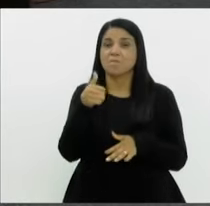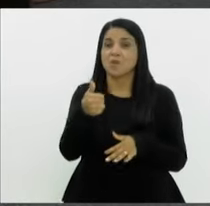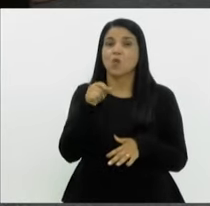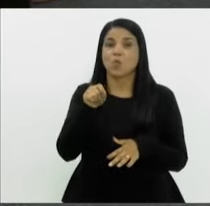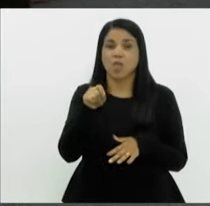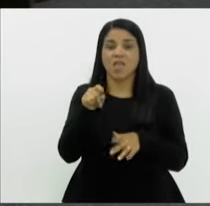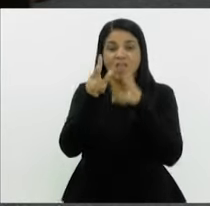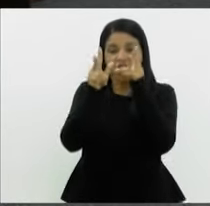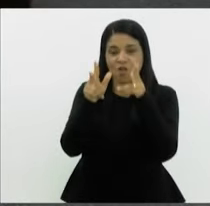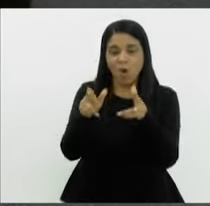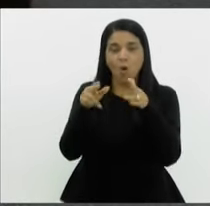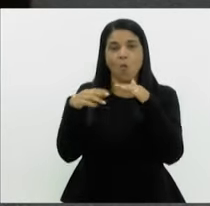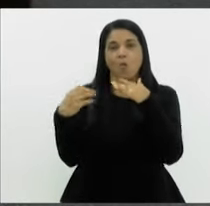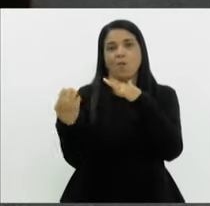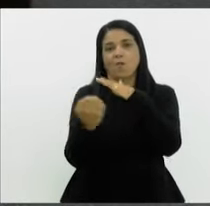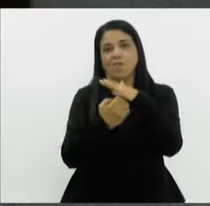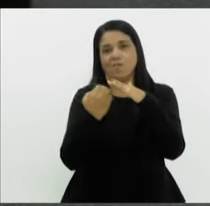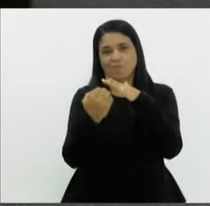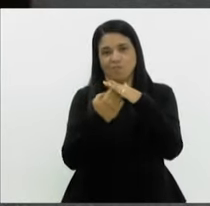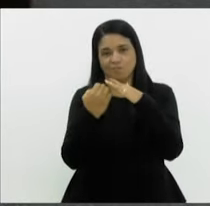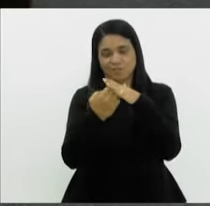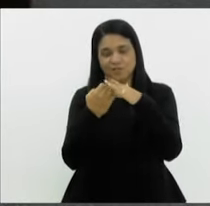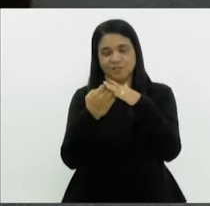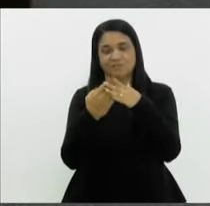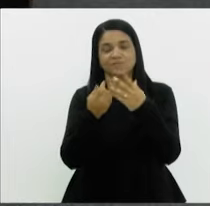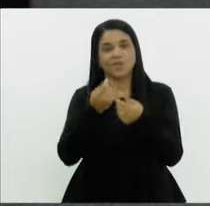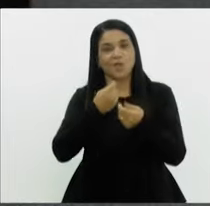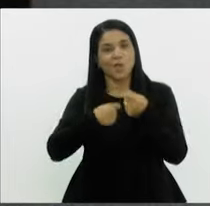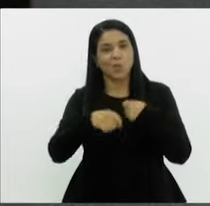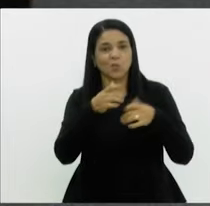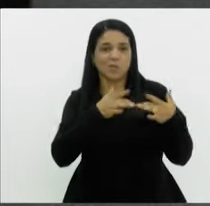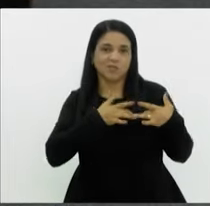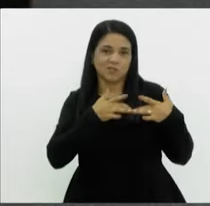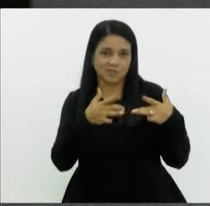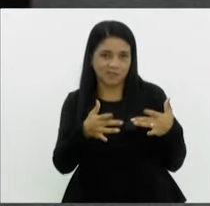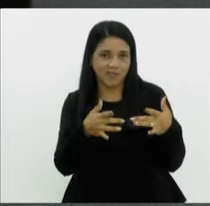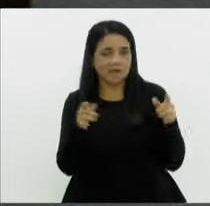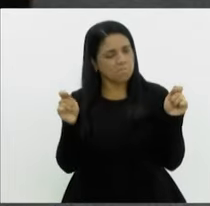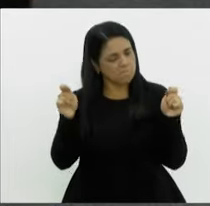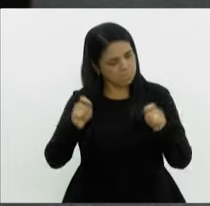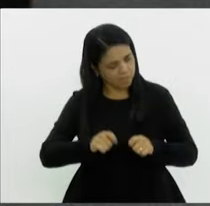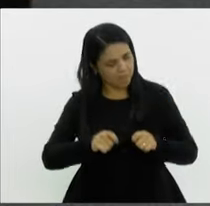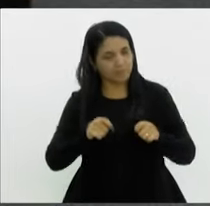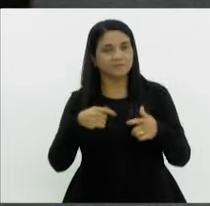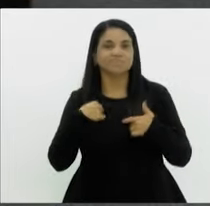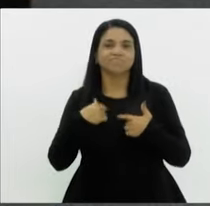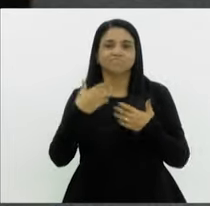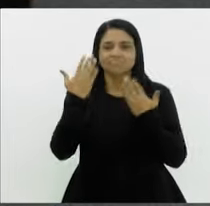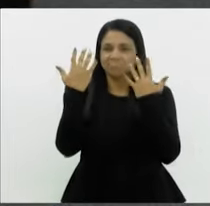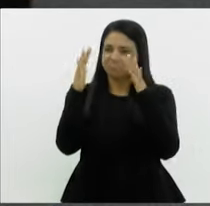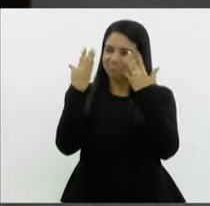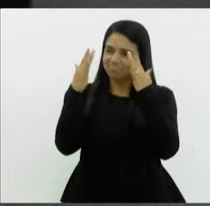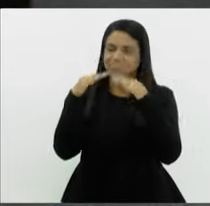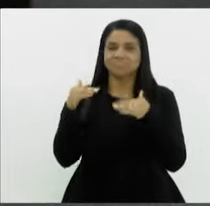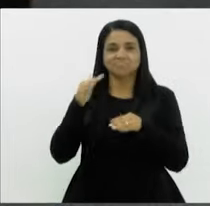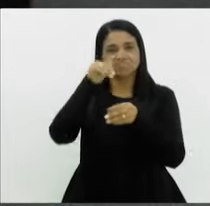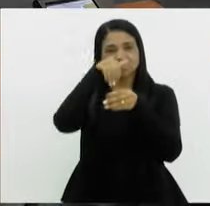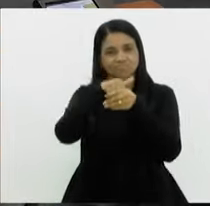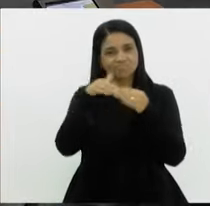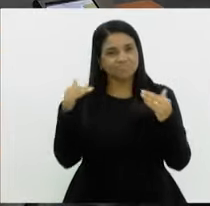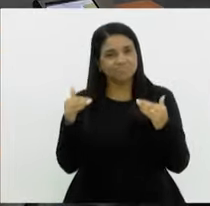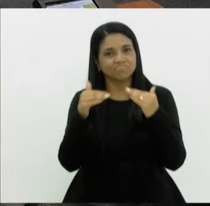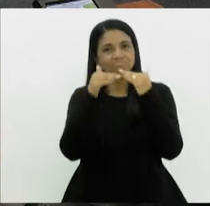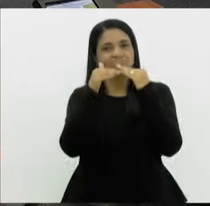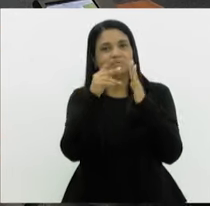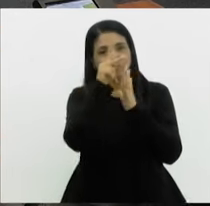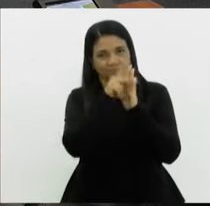cooperativas da economia solidária. Mas isso pode ser também. Parabéns, eu voto favorável ao projeto.